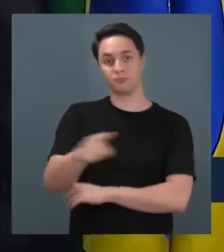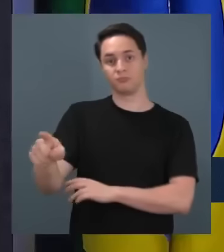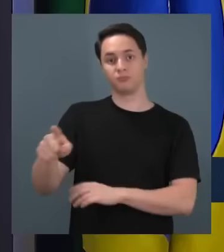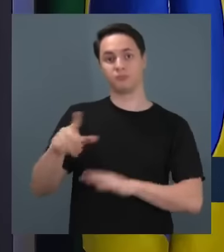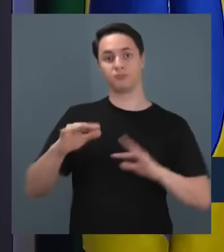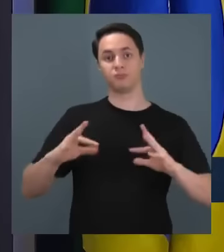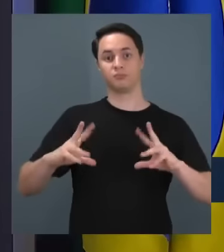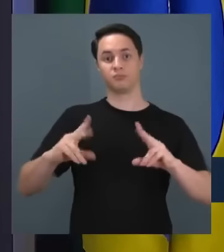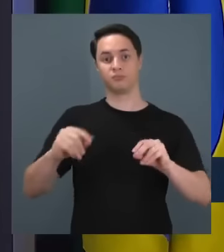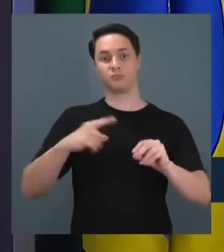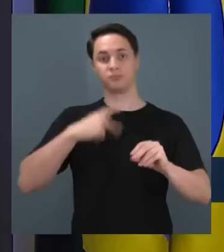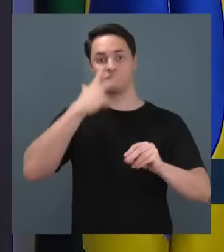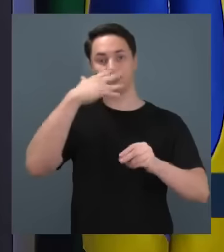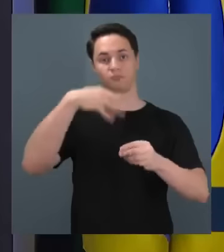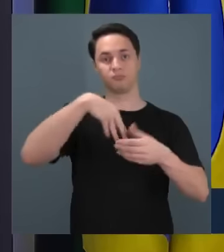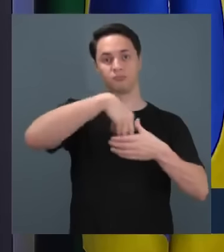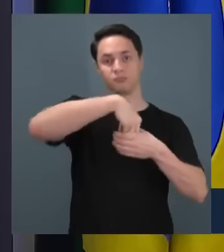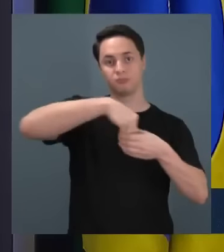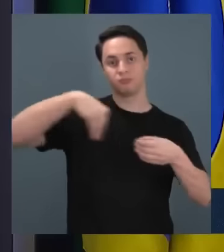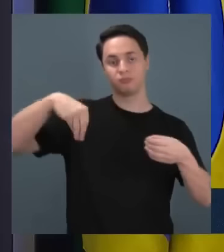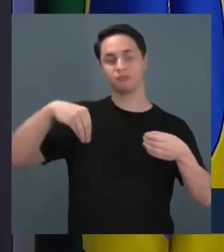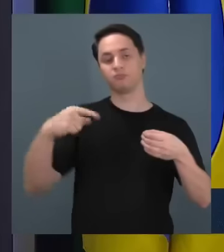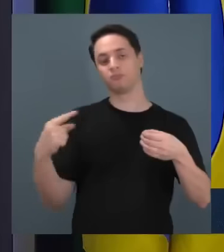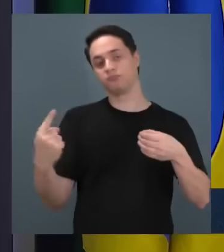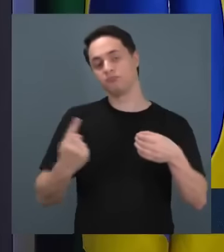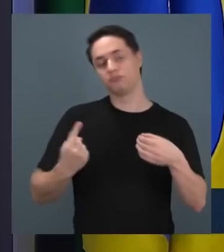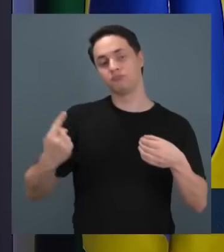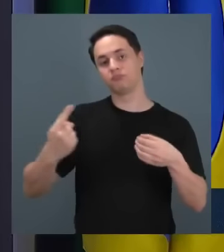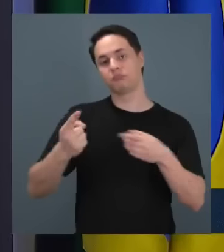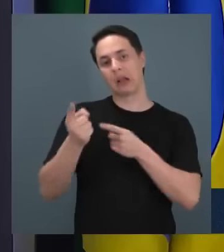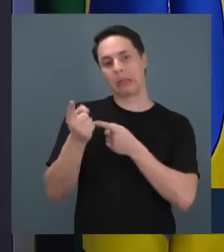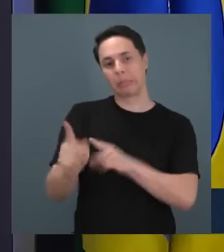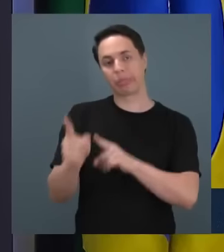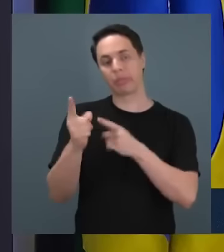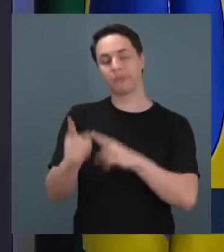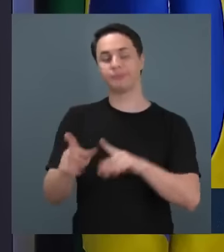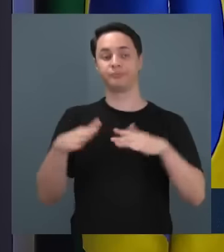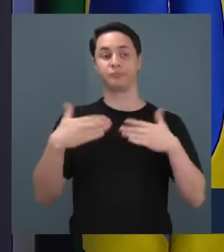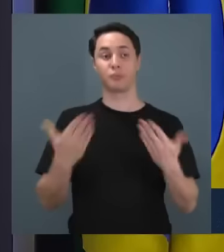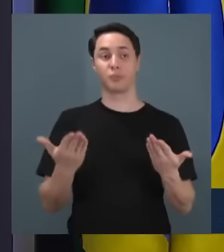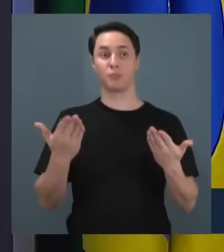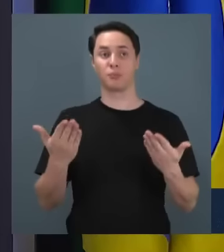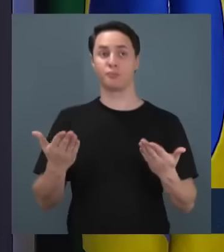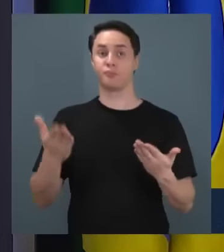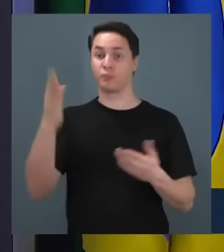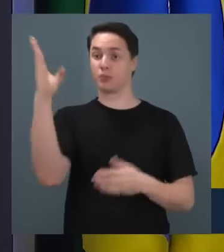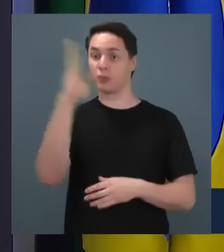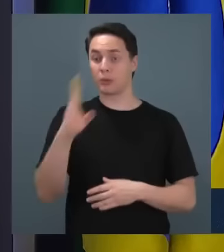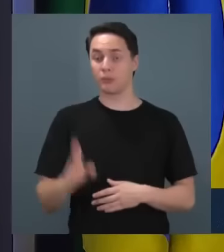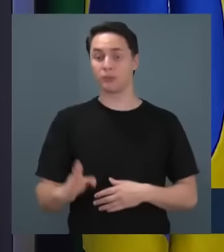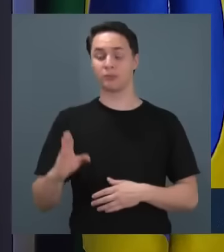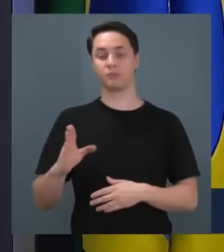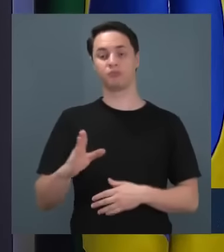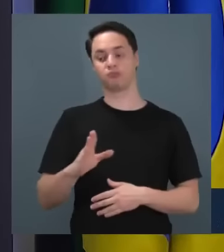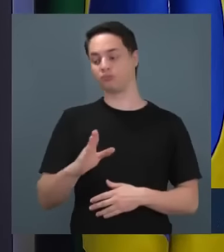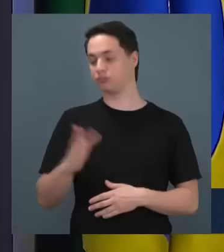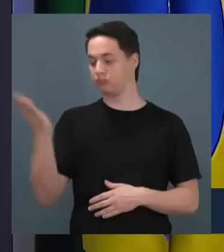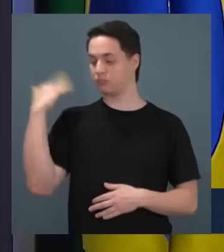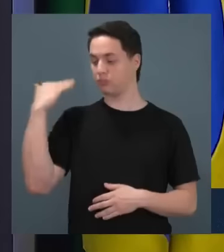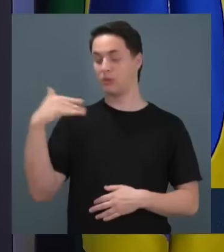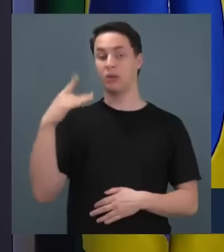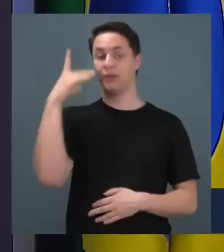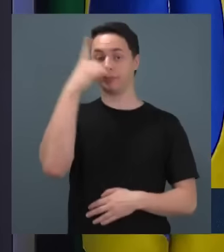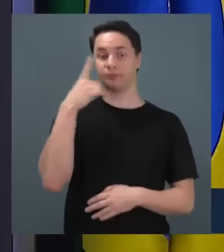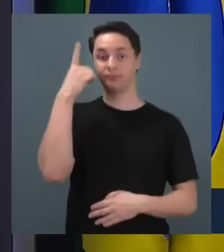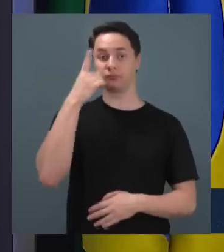estavam segregados, perseguidos ali. E no Brasil, o Império, ele foi deputado